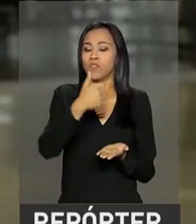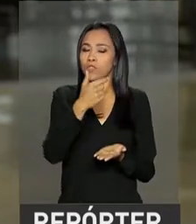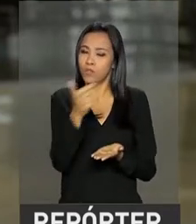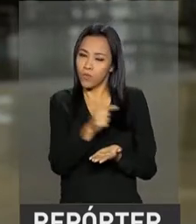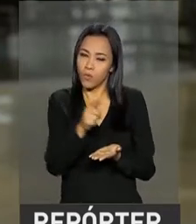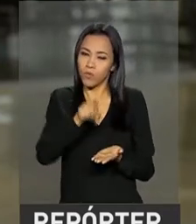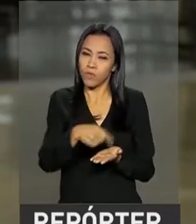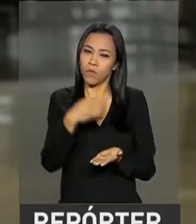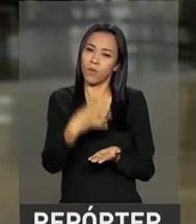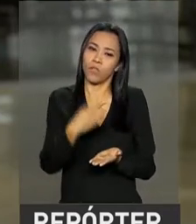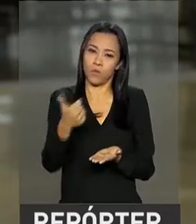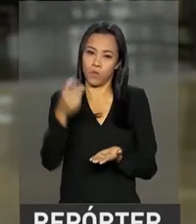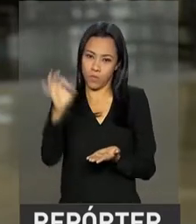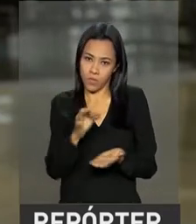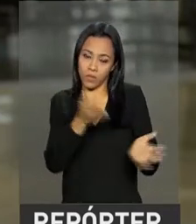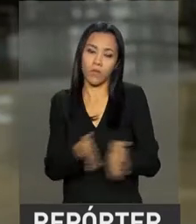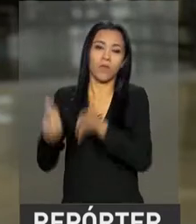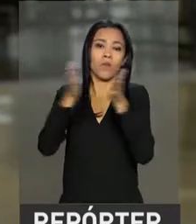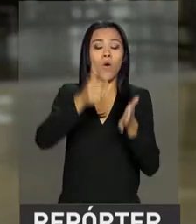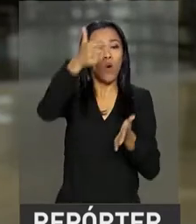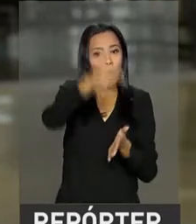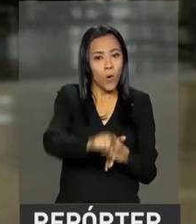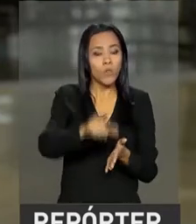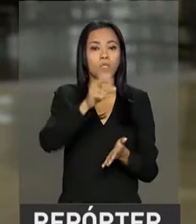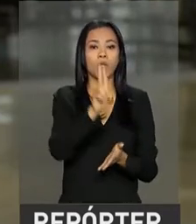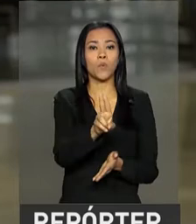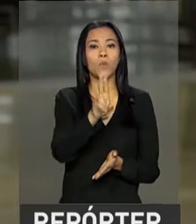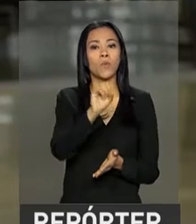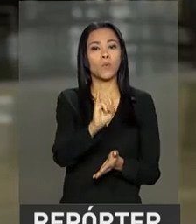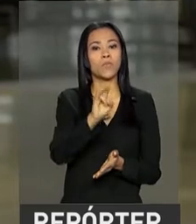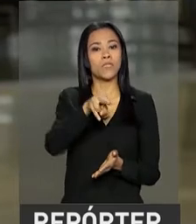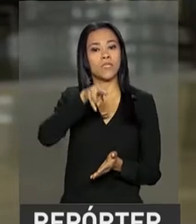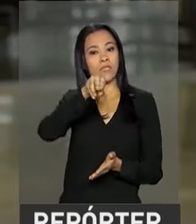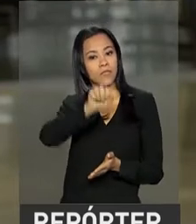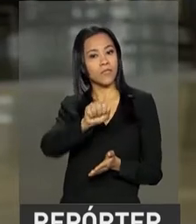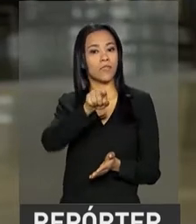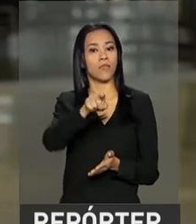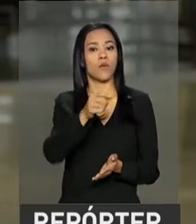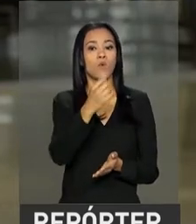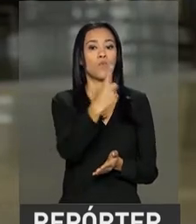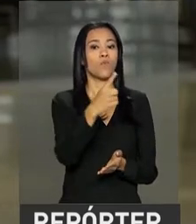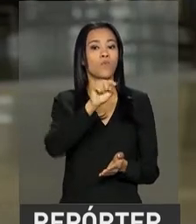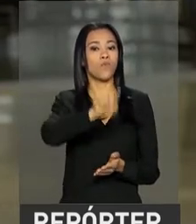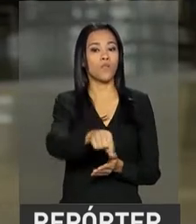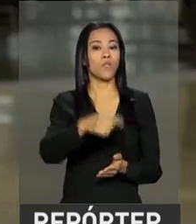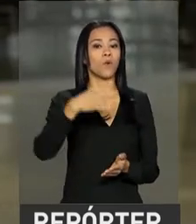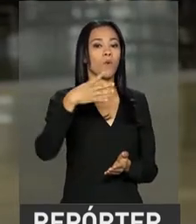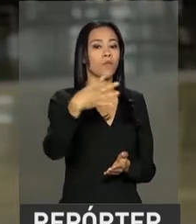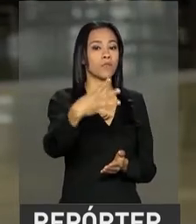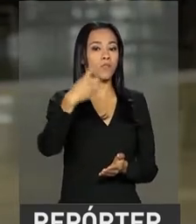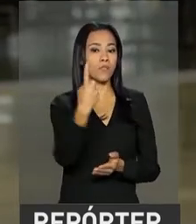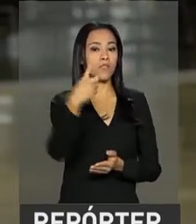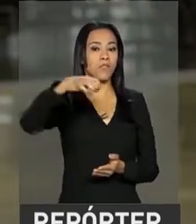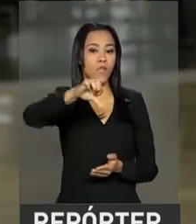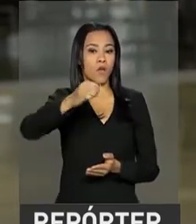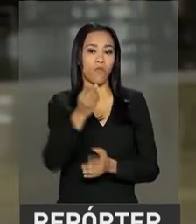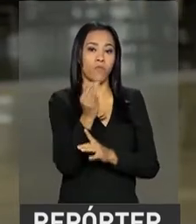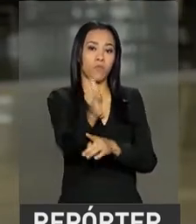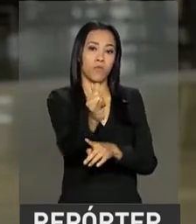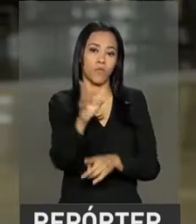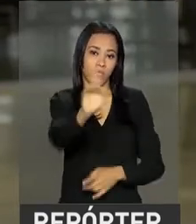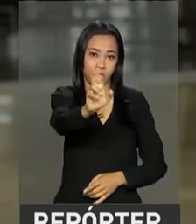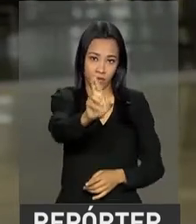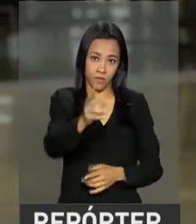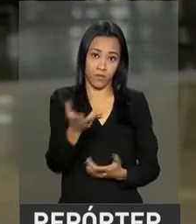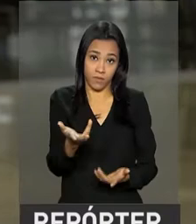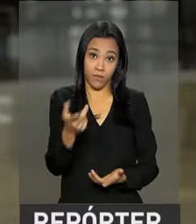22,42%. Finalmente, a Enel ficou com a de Volta Grande por 1,419 bilhão de